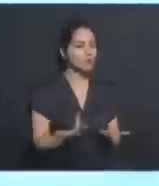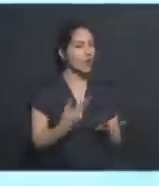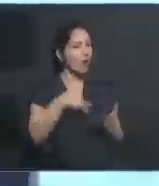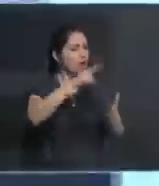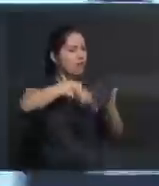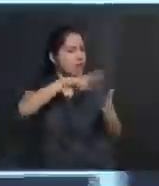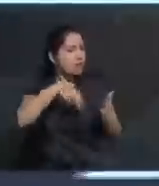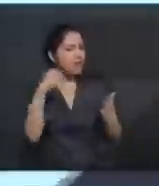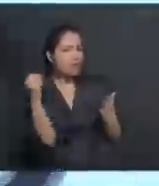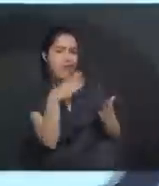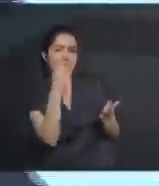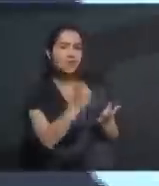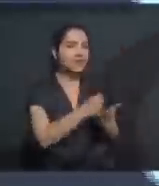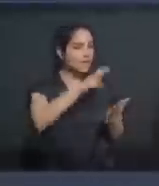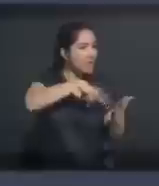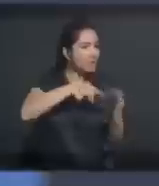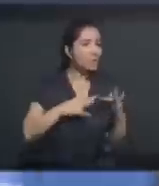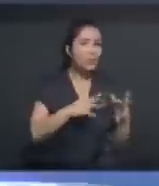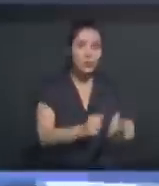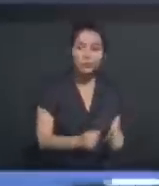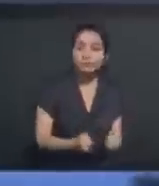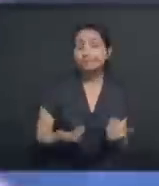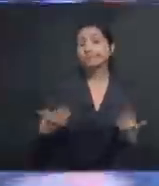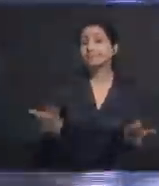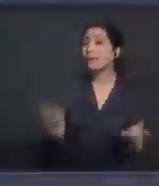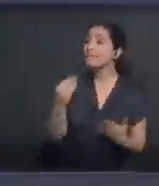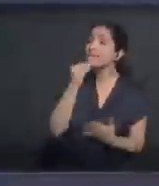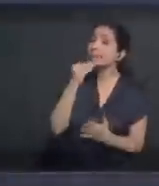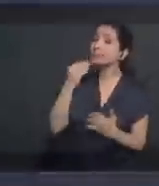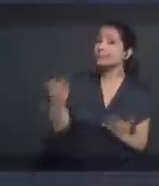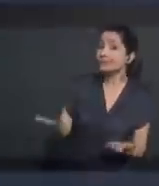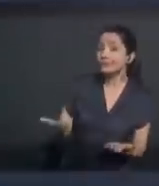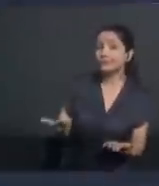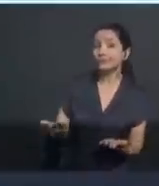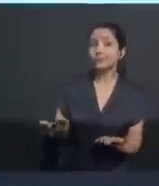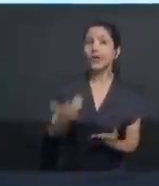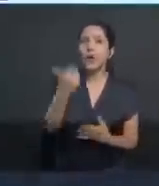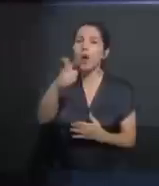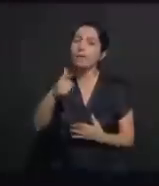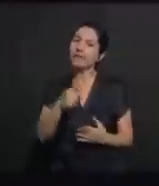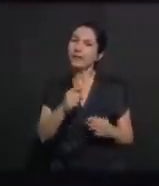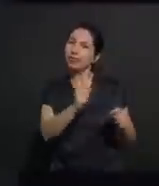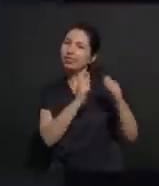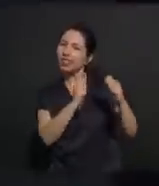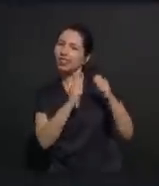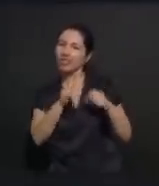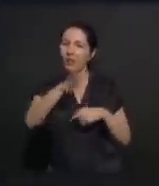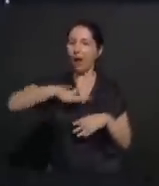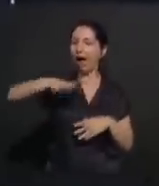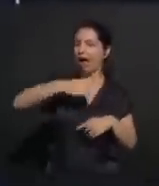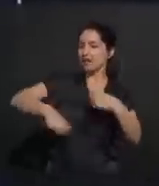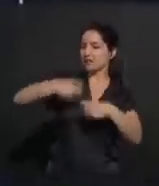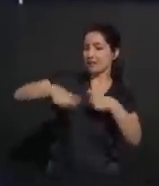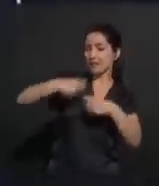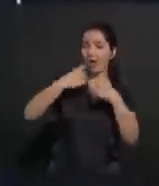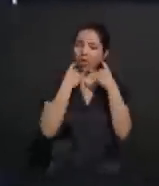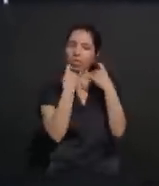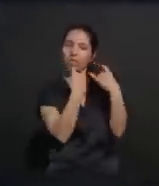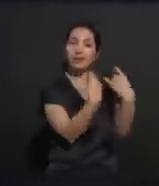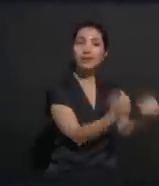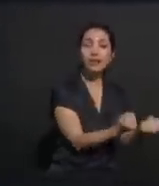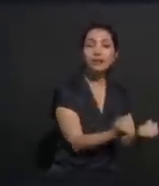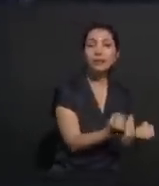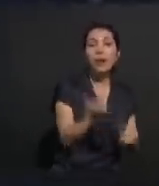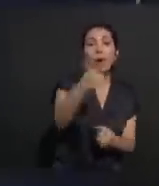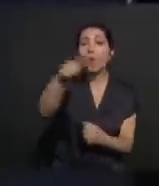Novo Testamento. A gente não aguenta vencer a tentação sexual, mas as outras coisas boas, a gente não cai nelas.